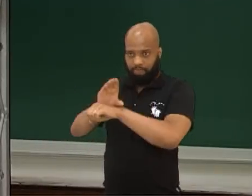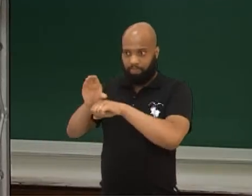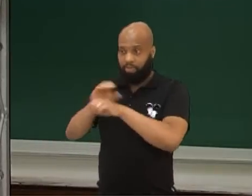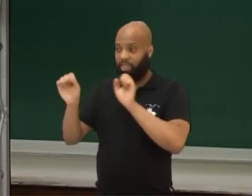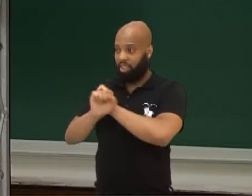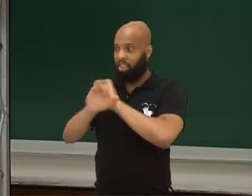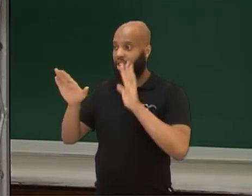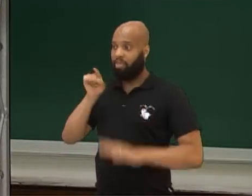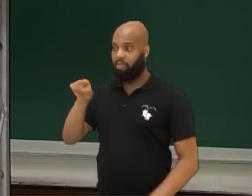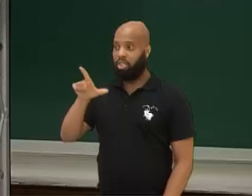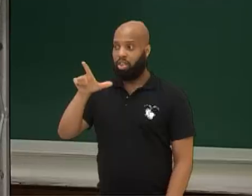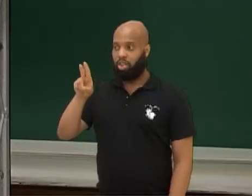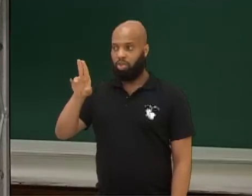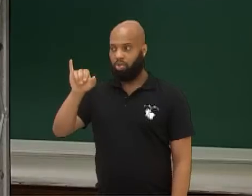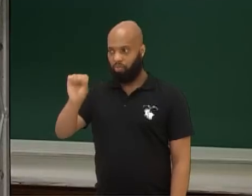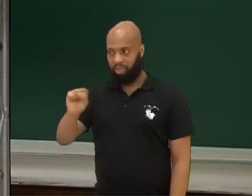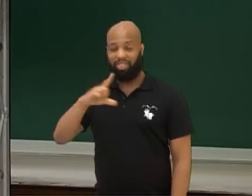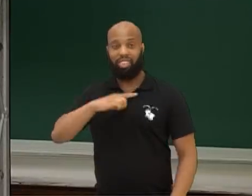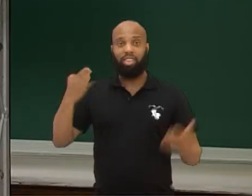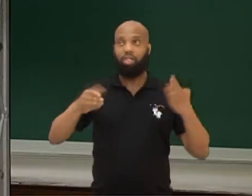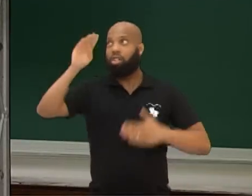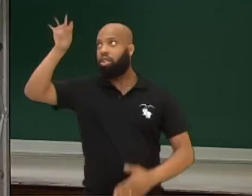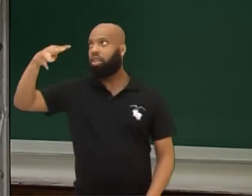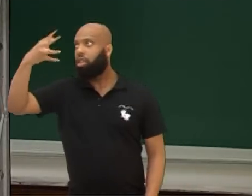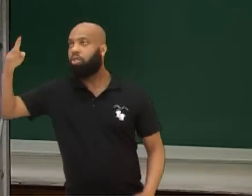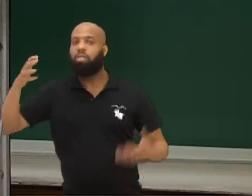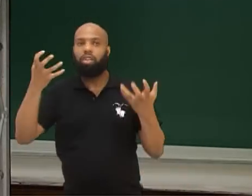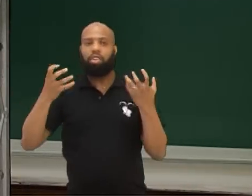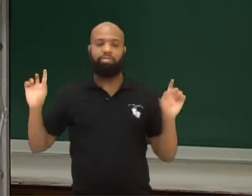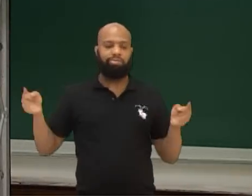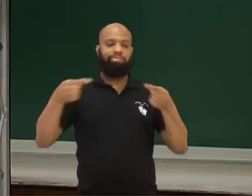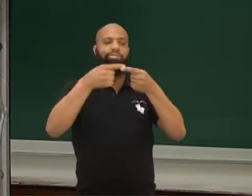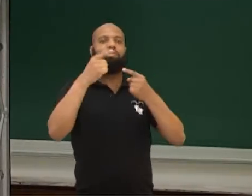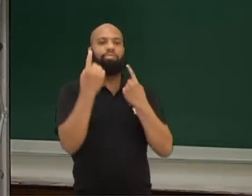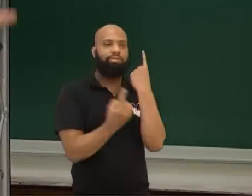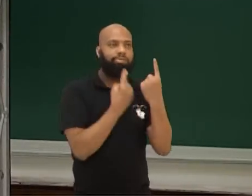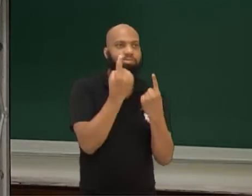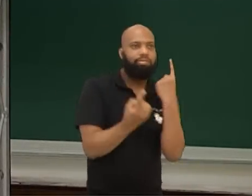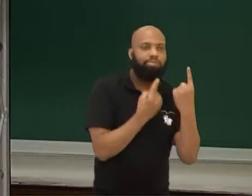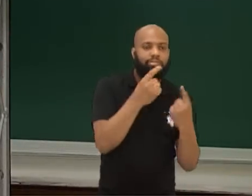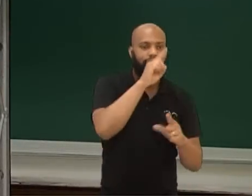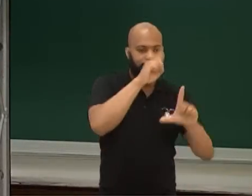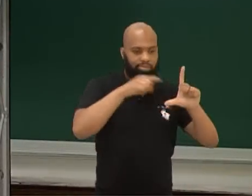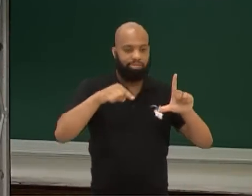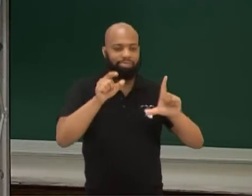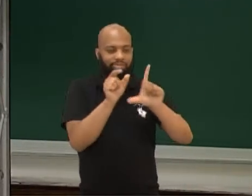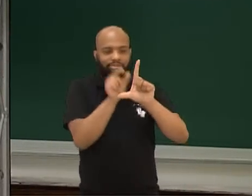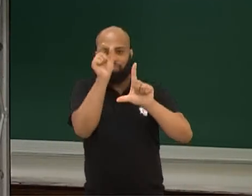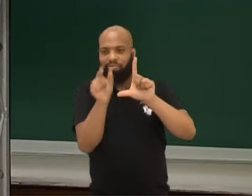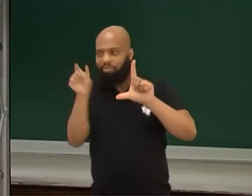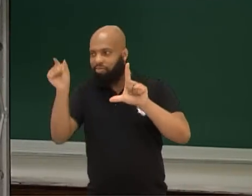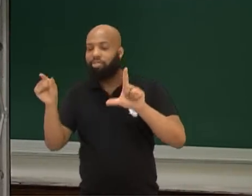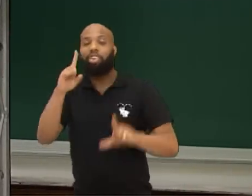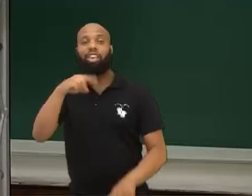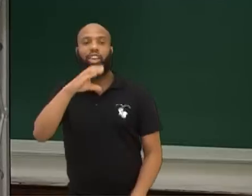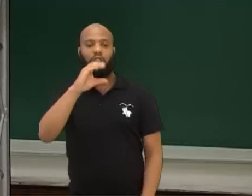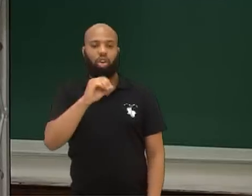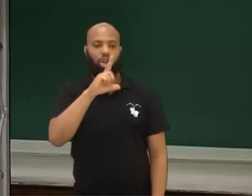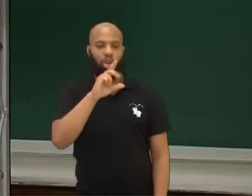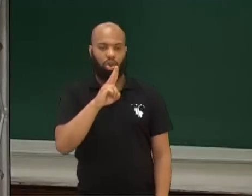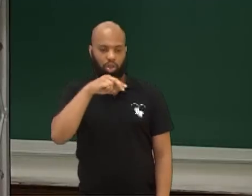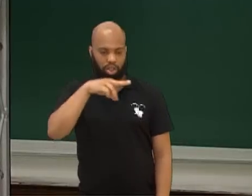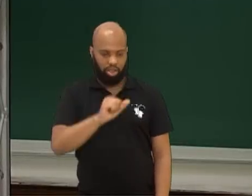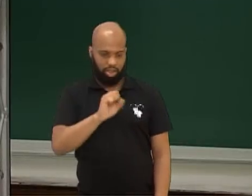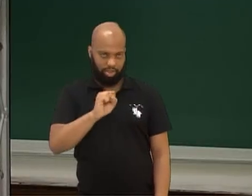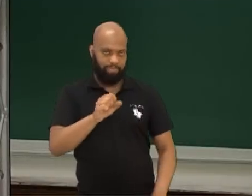Luiz. Então, aqui está a tabela e eu preciso ver. Esse gráfico é chamado gráfico de colunas, tá? Então,